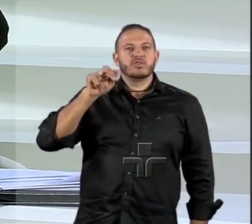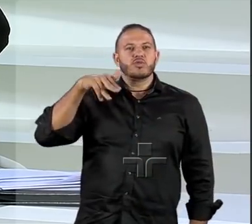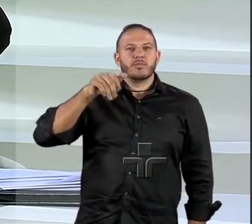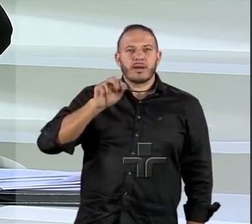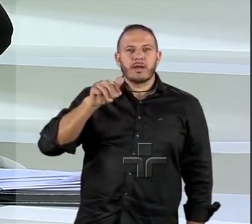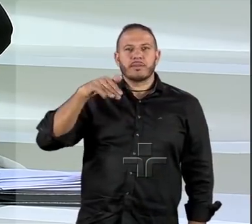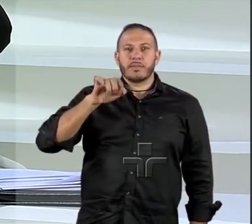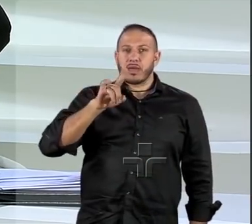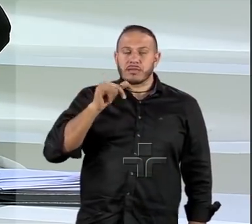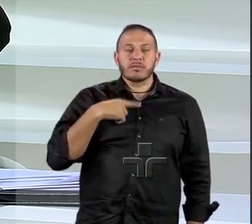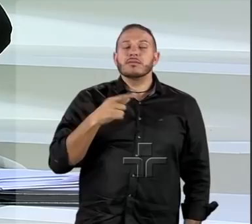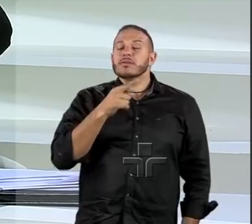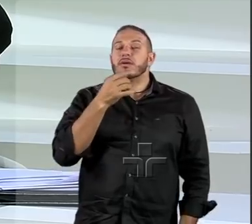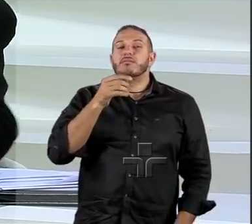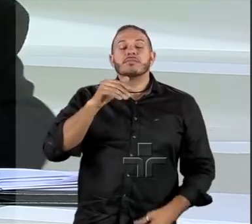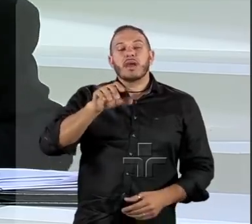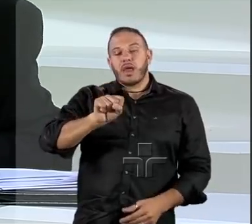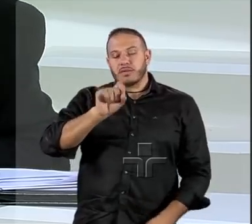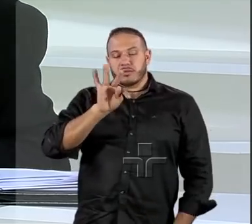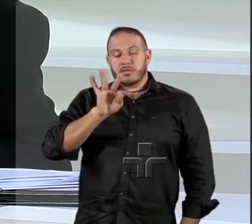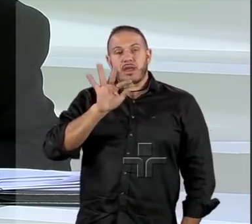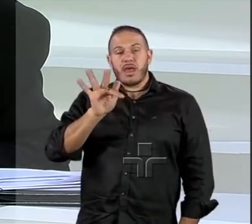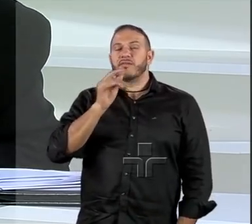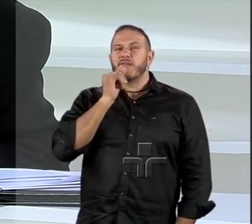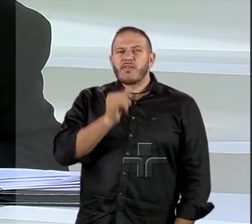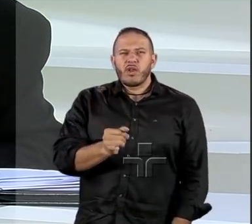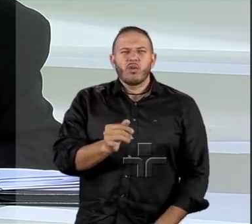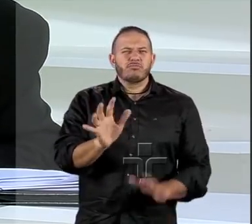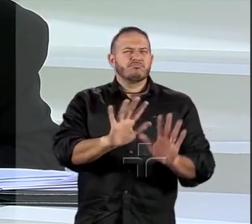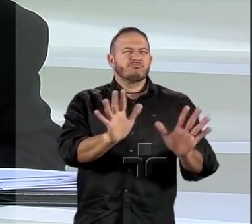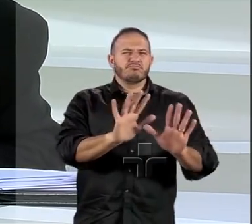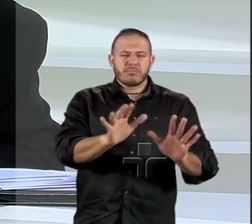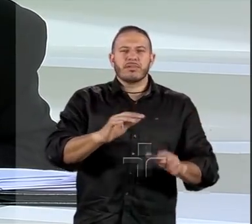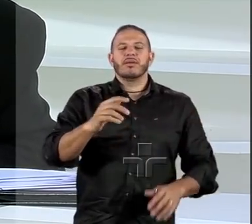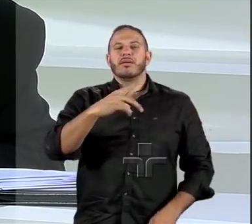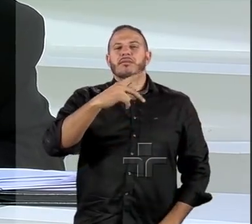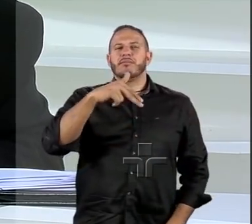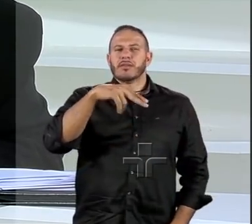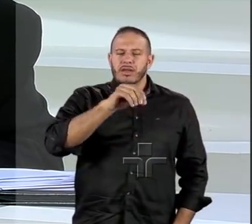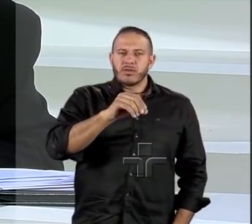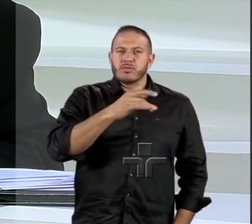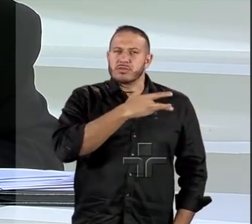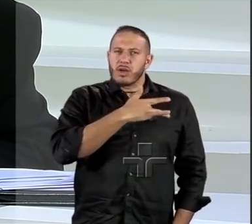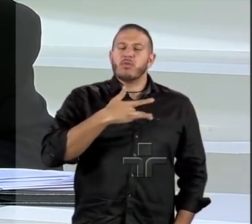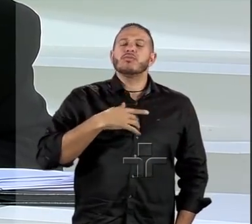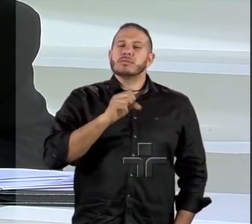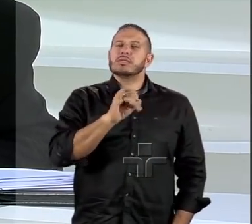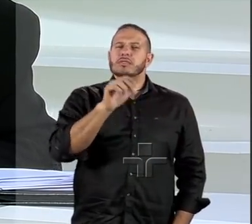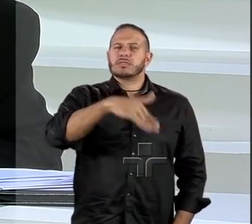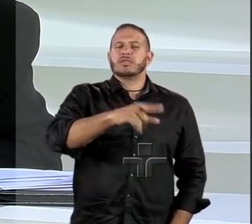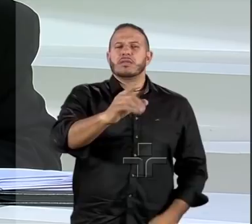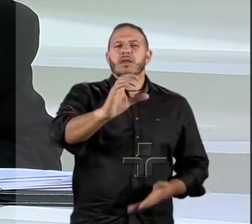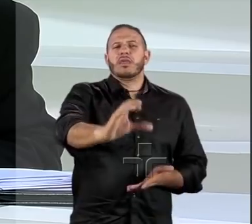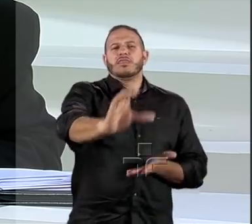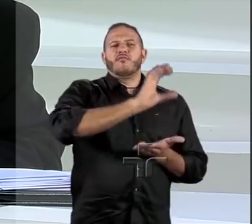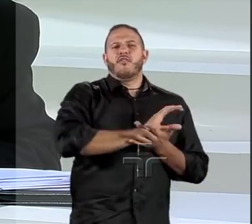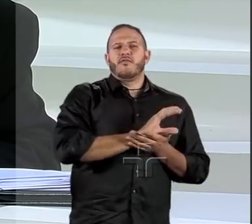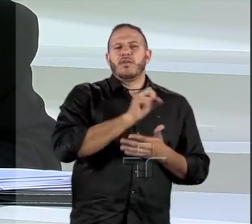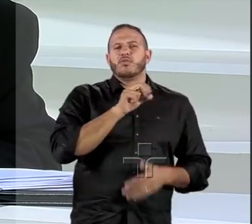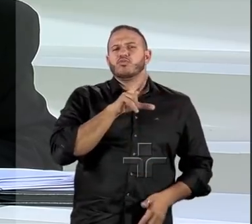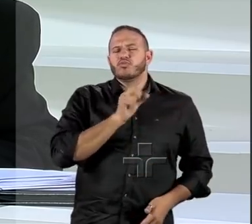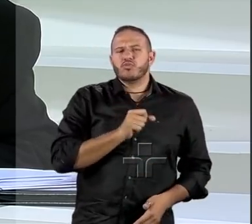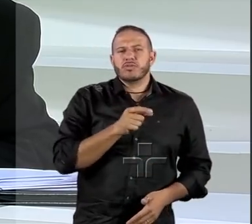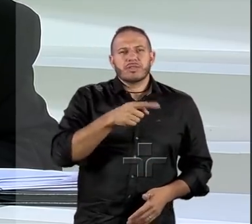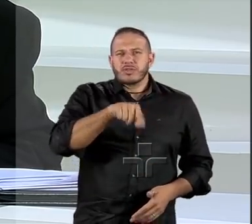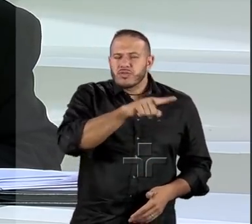por unanimidade o Supremo Tribunal Federal disse que os planos têm sim que ressarcir o SUS, e isto não é uma